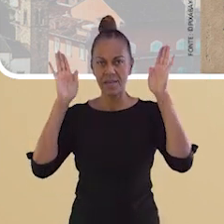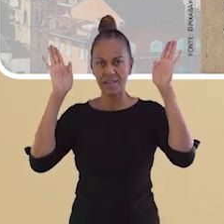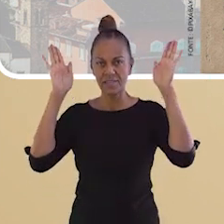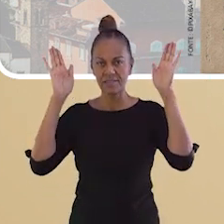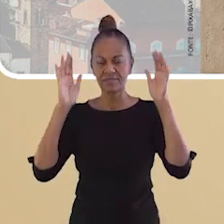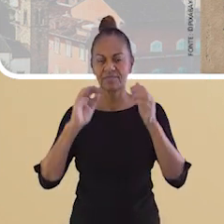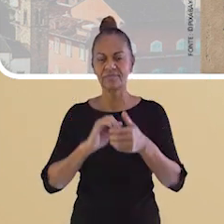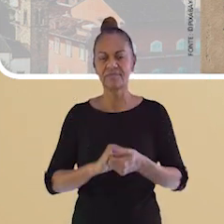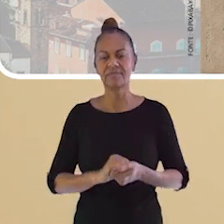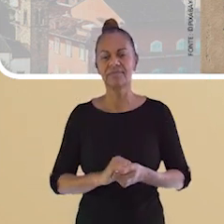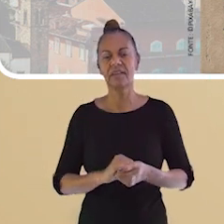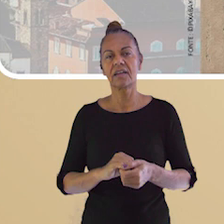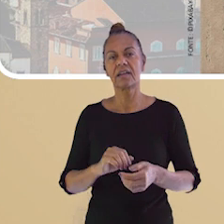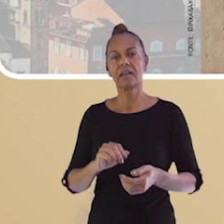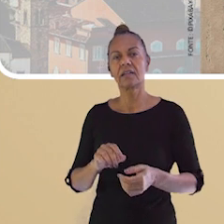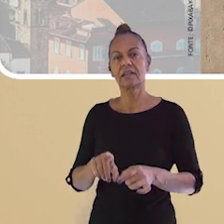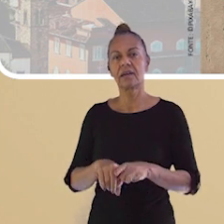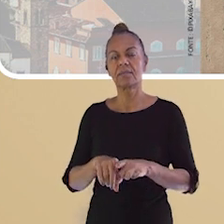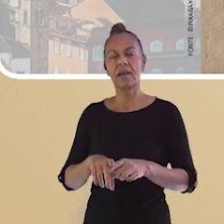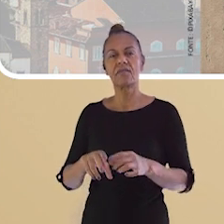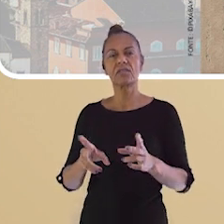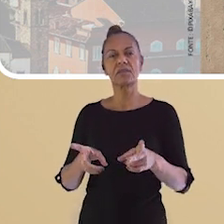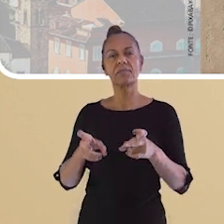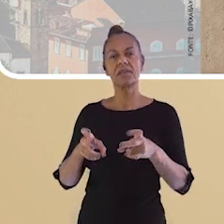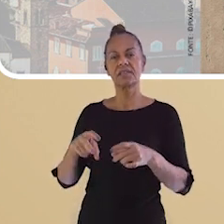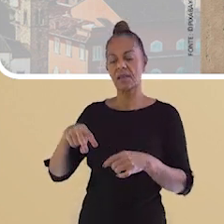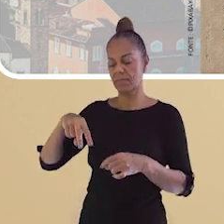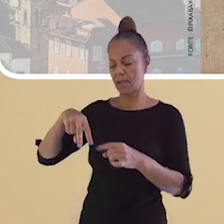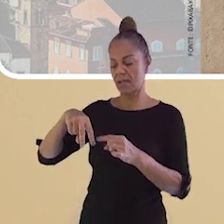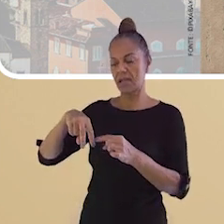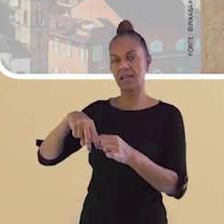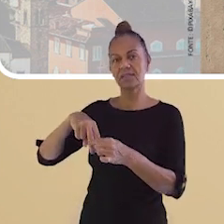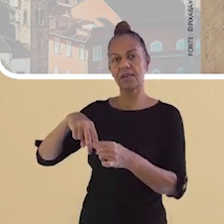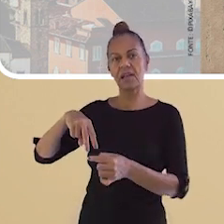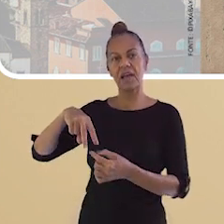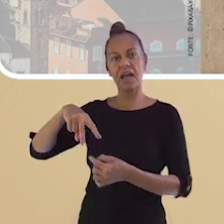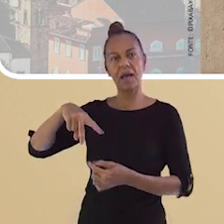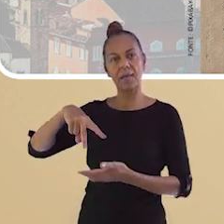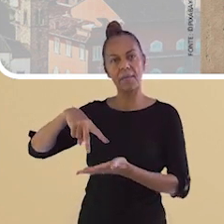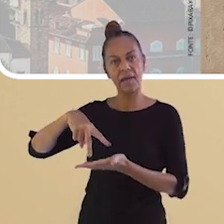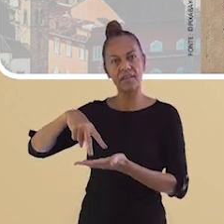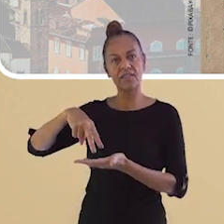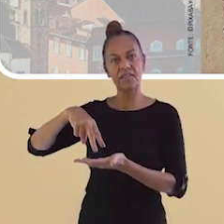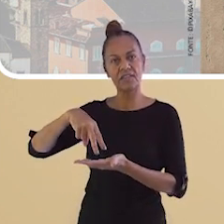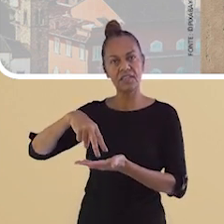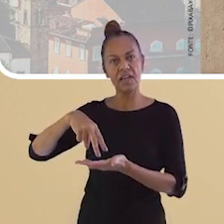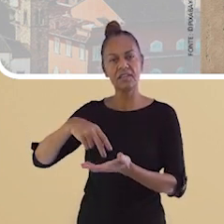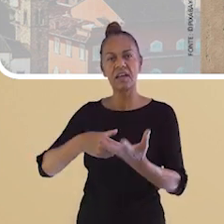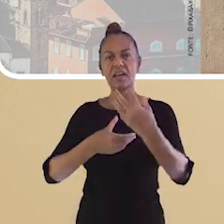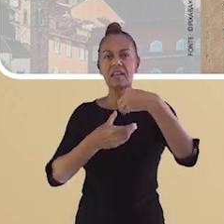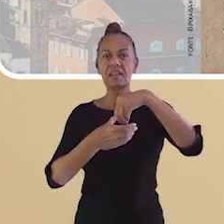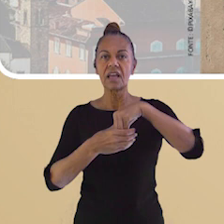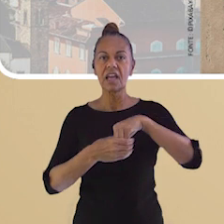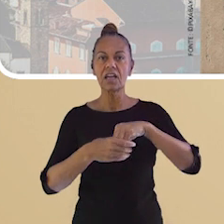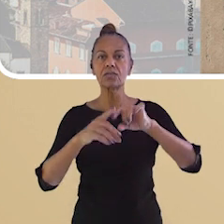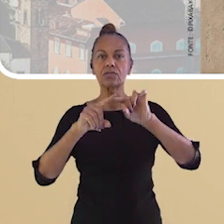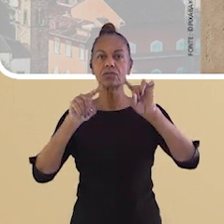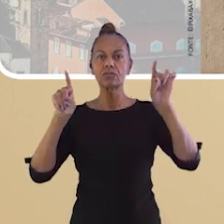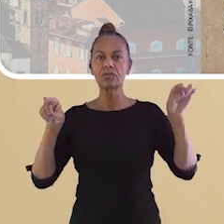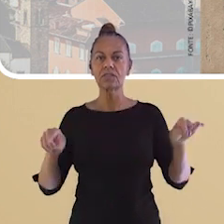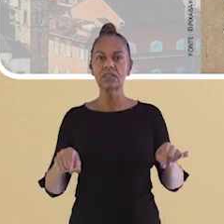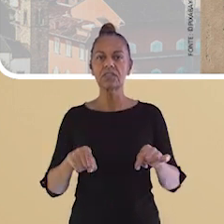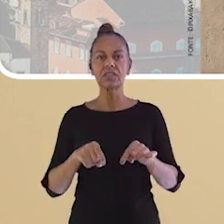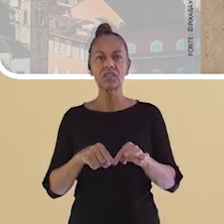a outra com eles acima da cabeça. Em relação às pernas, nós vemos mais abertas e mais fechadas. Tudo